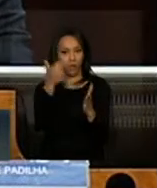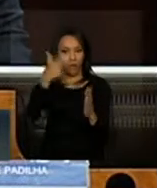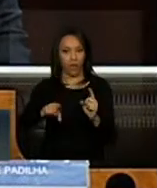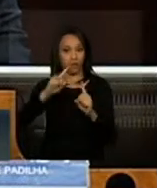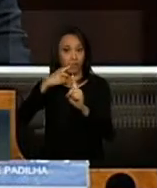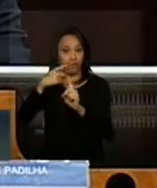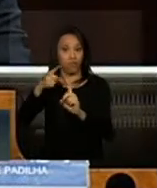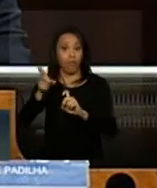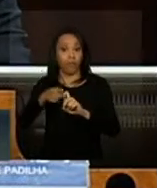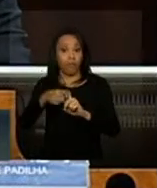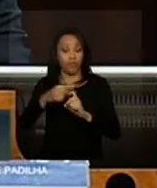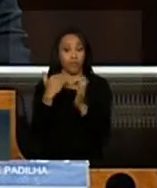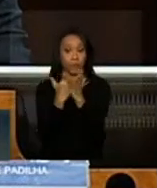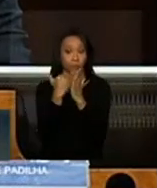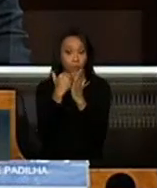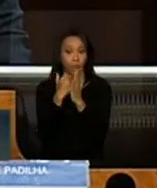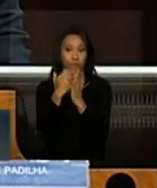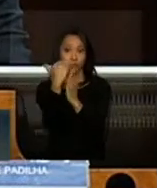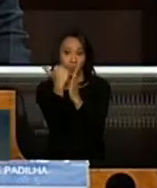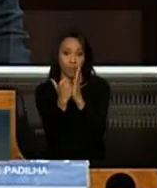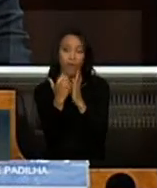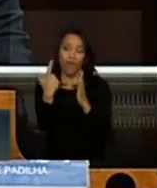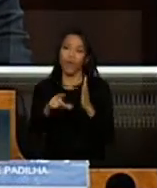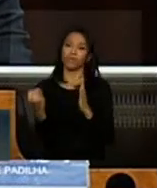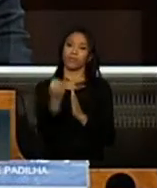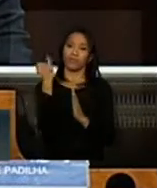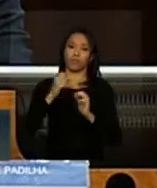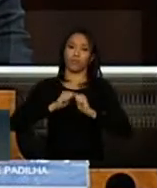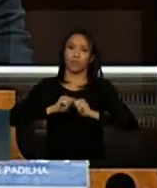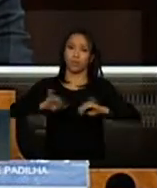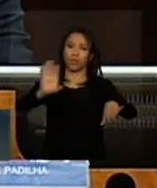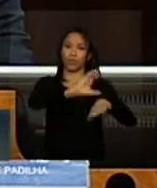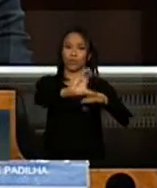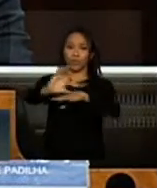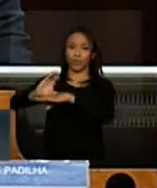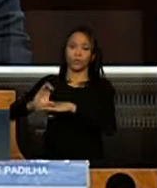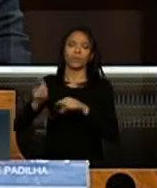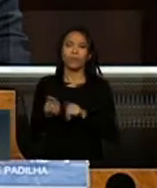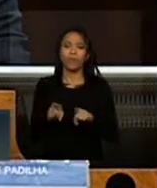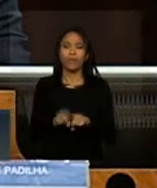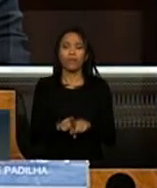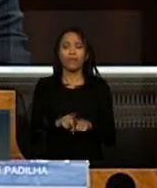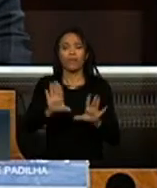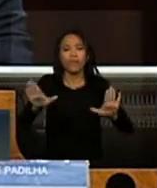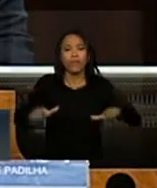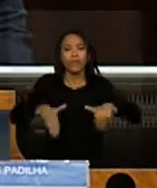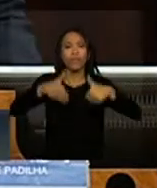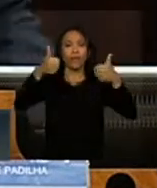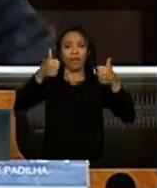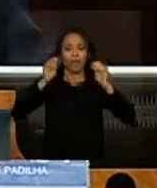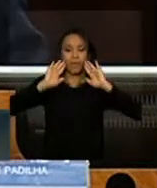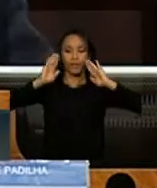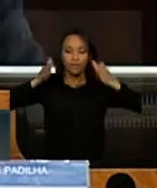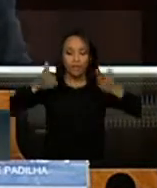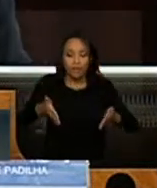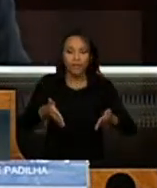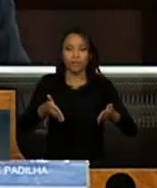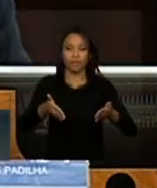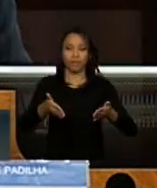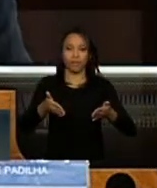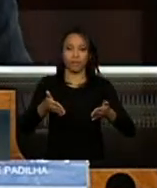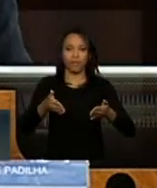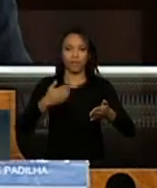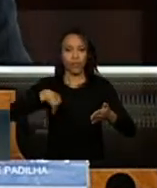é fundamental para isso. Segundo, além de melhorar a qualidade da atenção primária em todo o Brasil, nós temos um